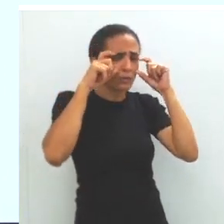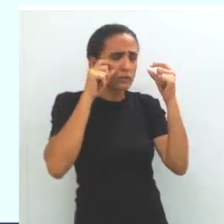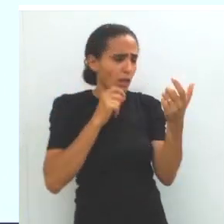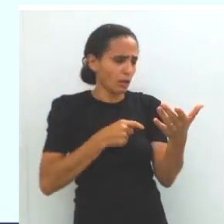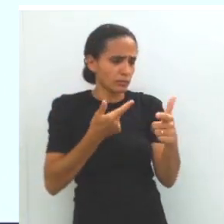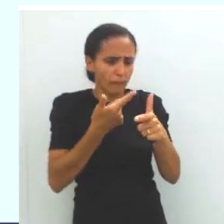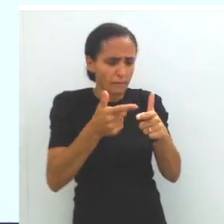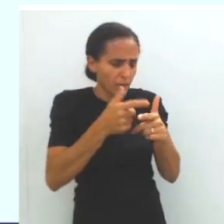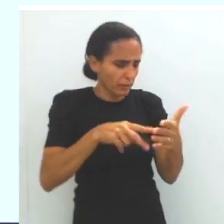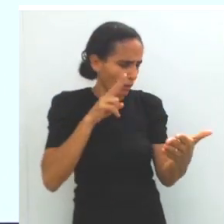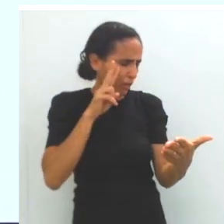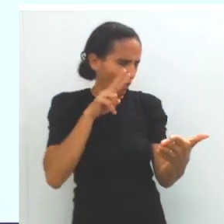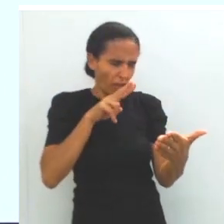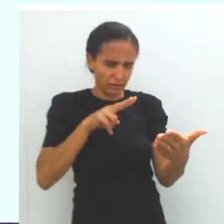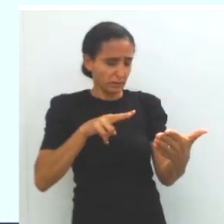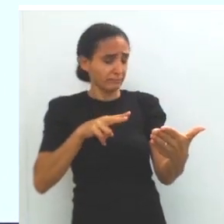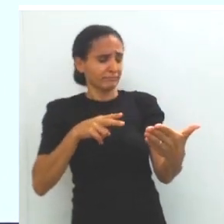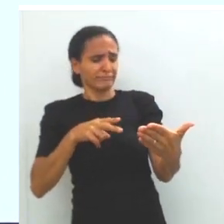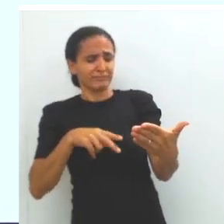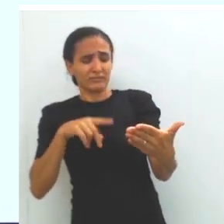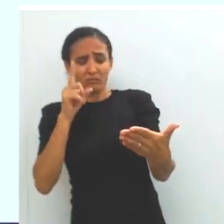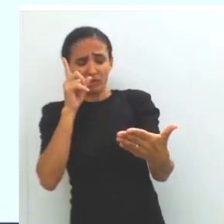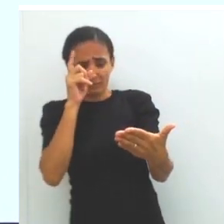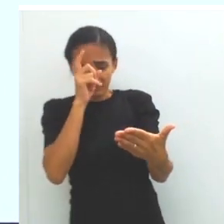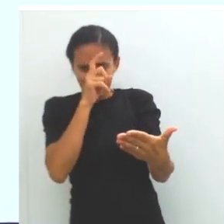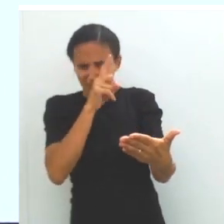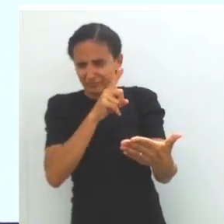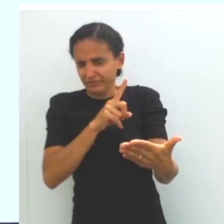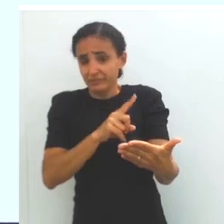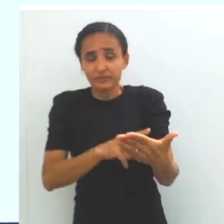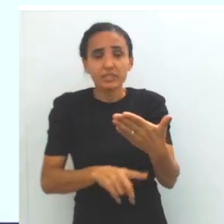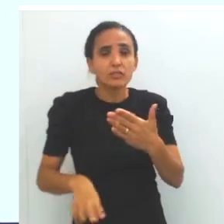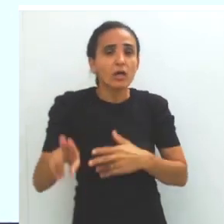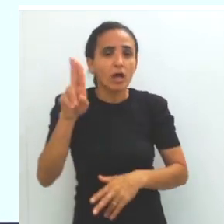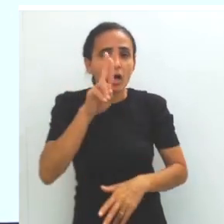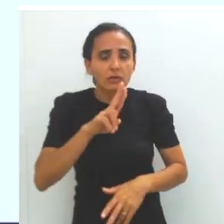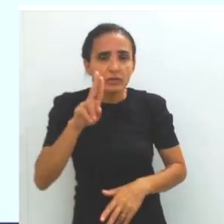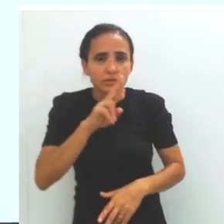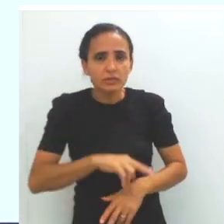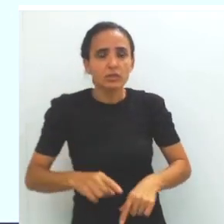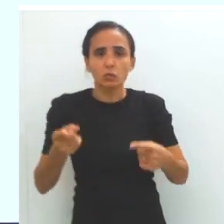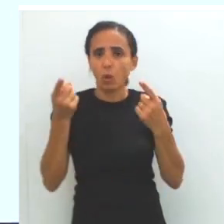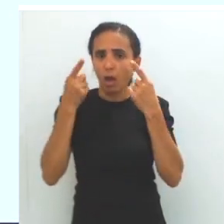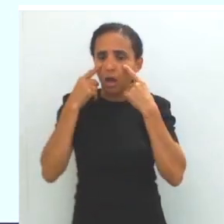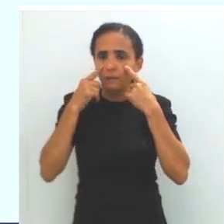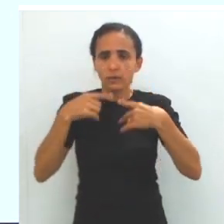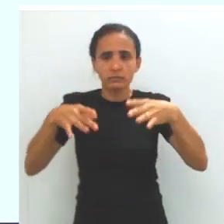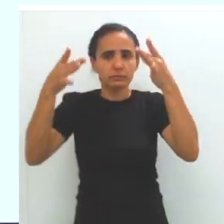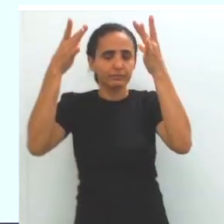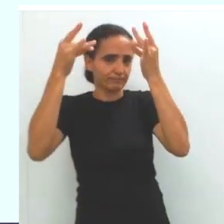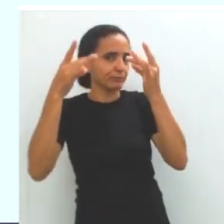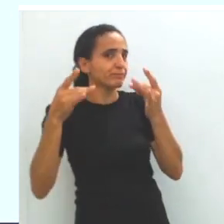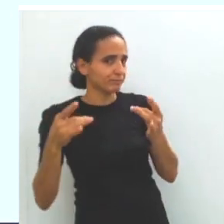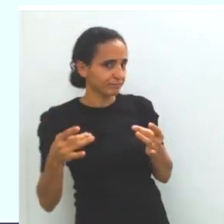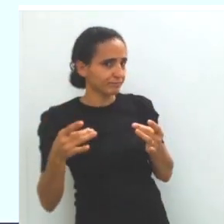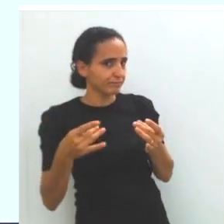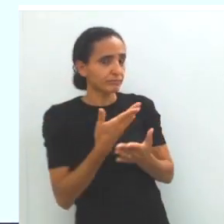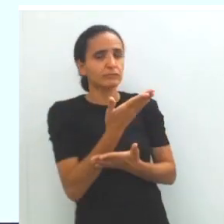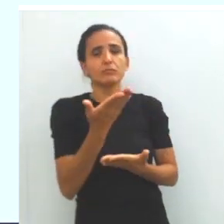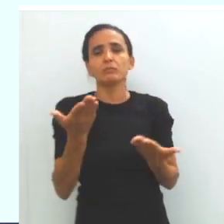algum problema nos constituintes do olho, nas partes do olho, na anatomia do olho,